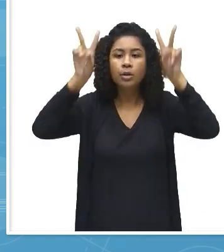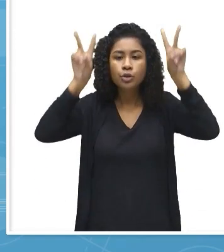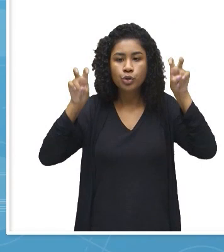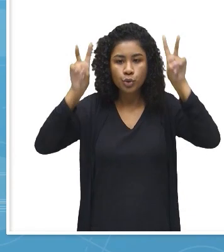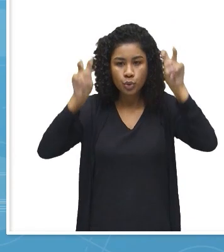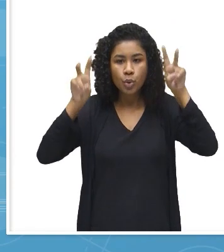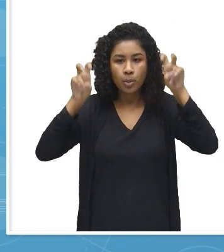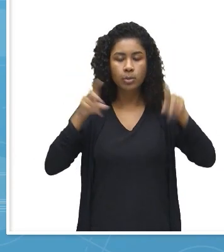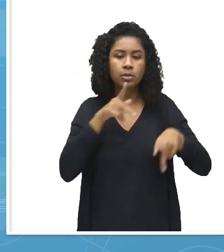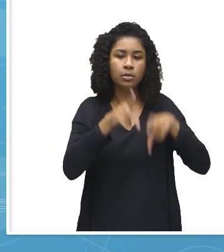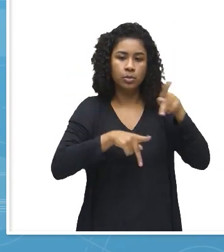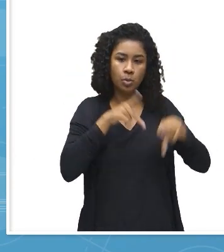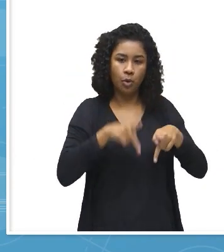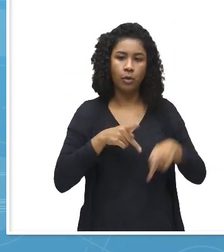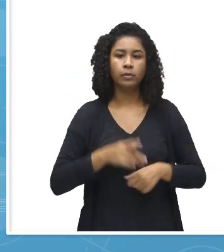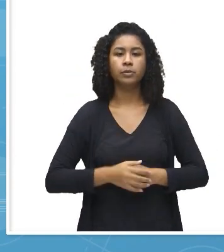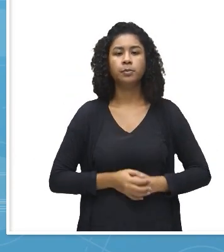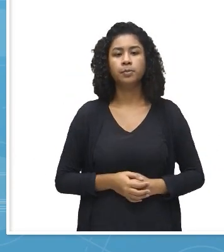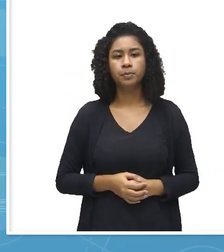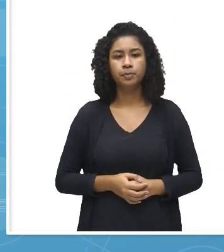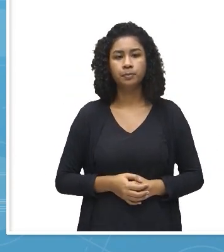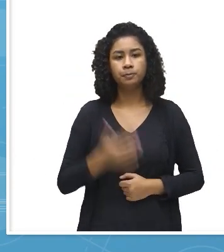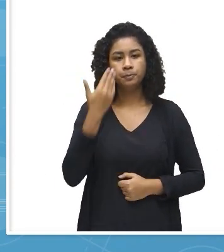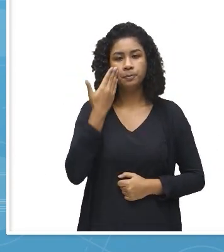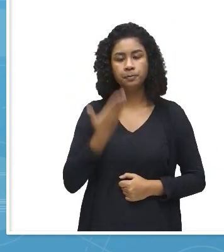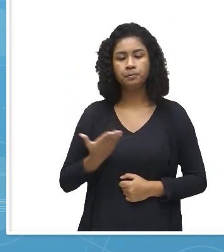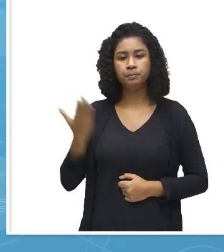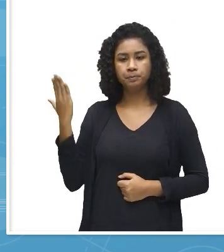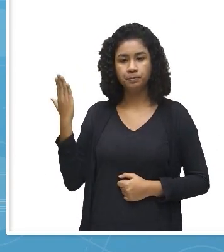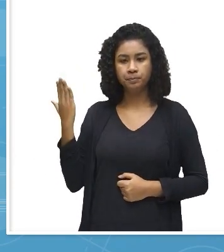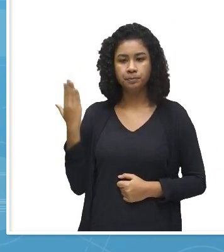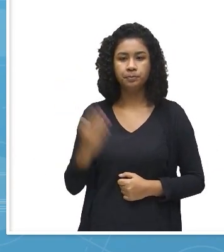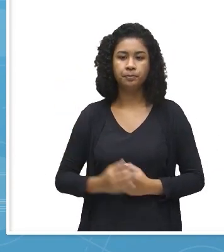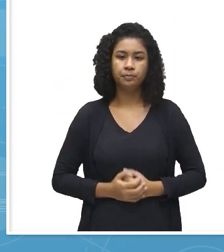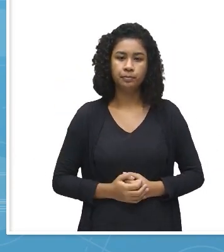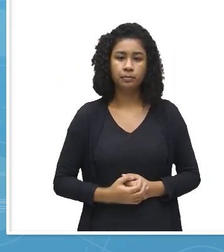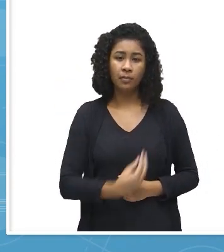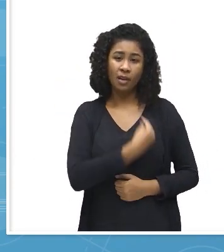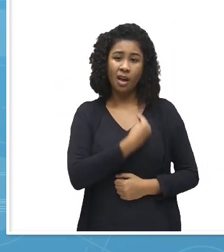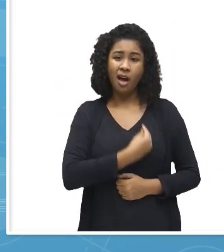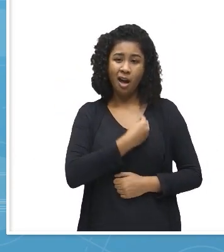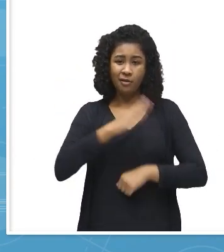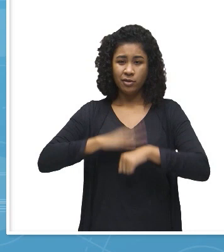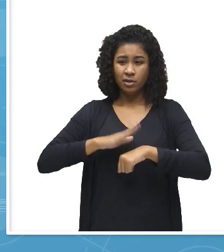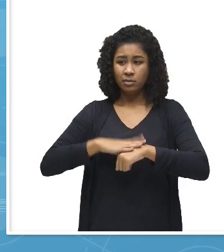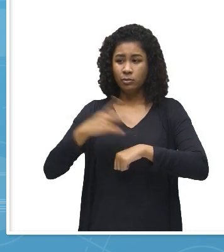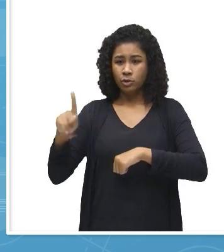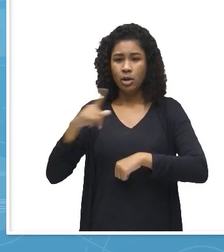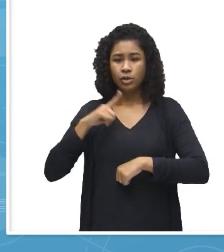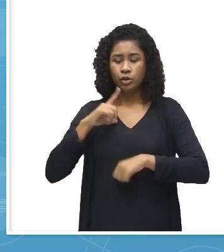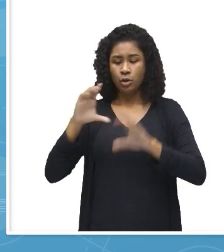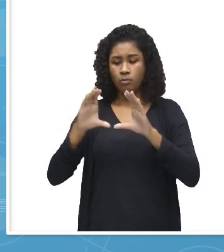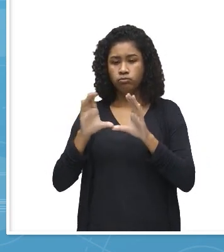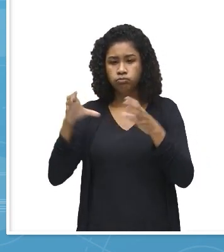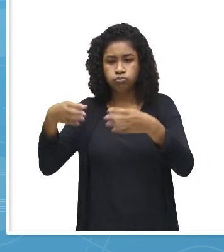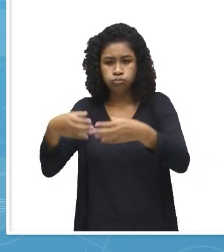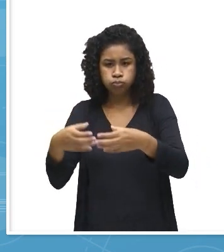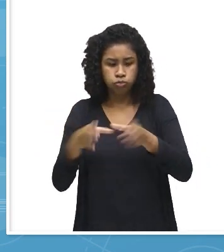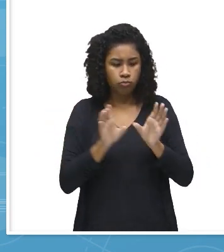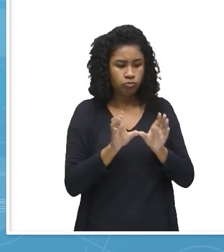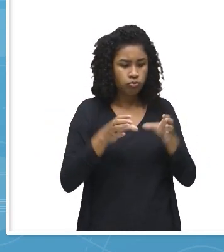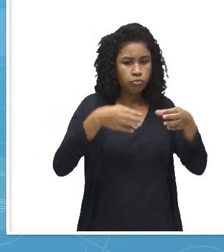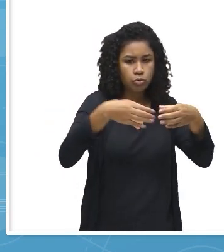os germanos. Vamos lá. Então, a vida dos germanos centrava-se nas tribos. Então, a sua